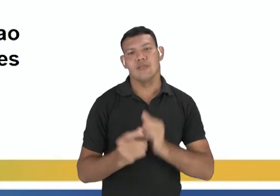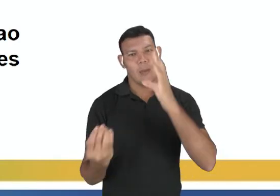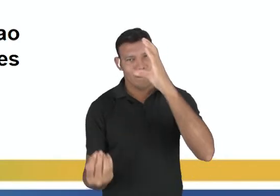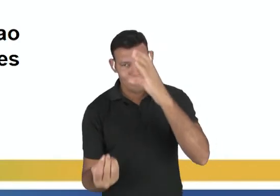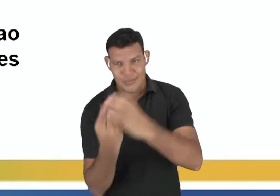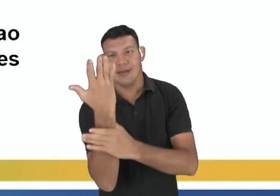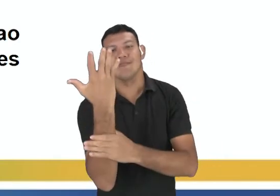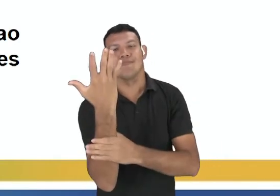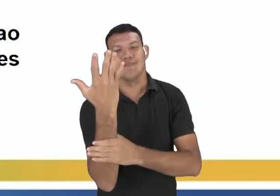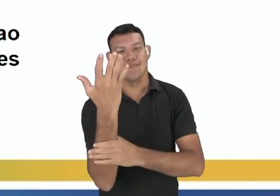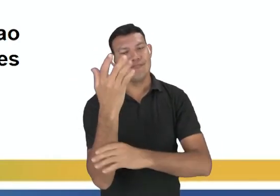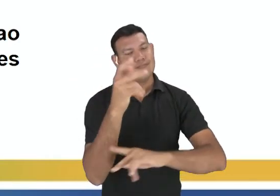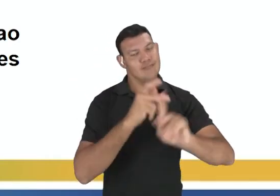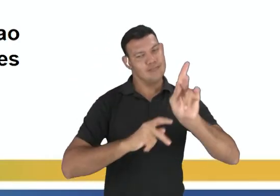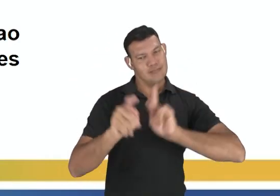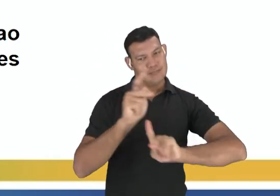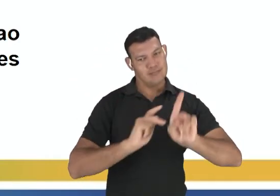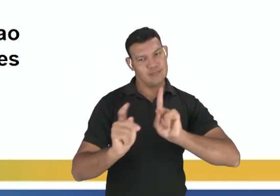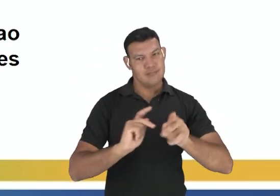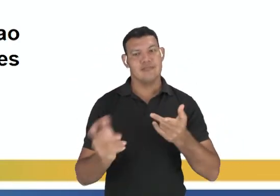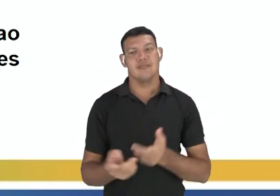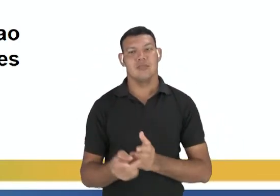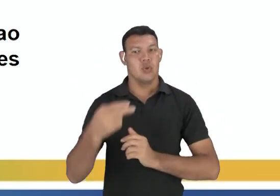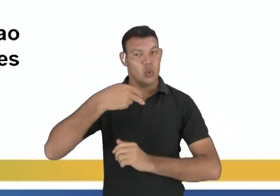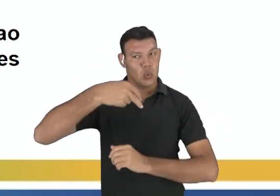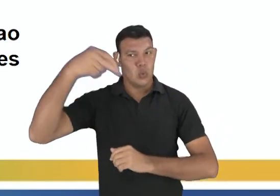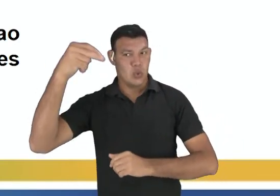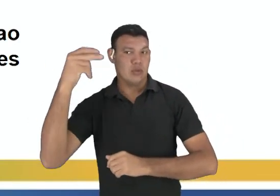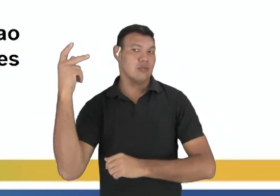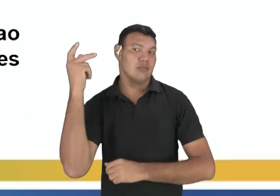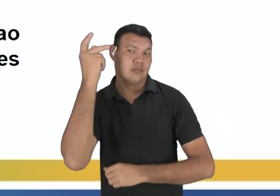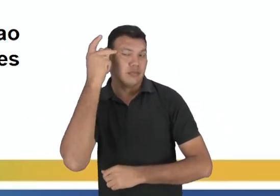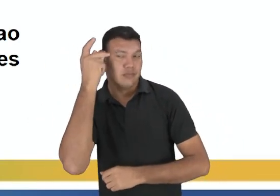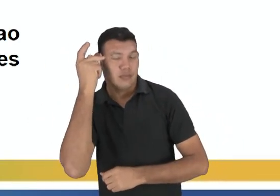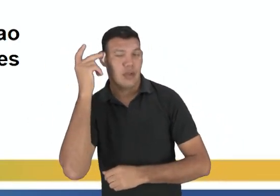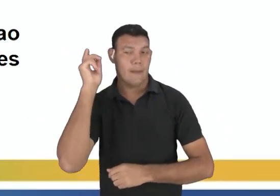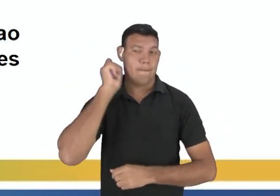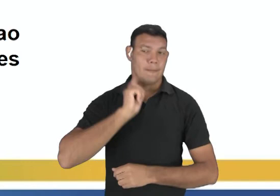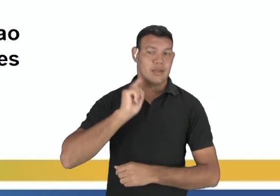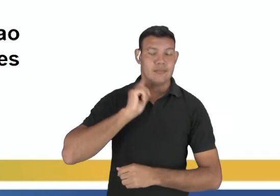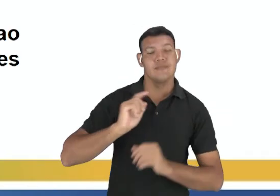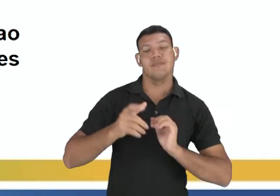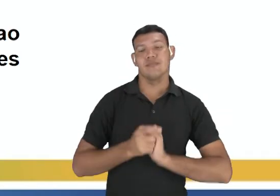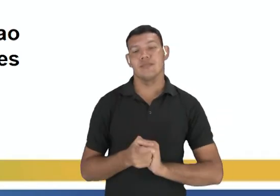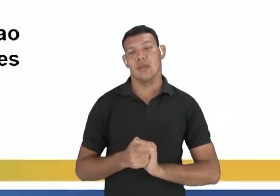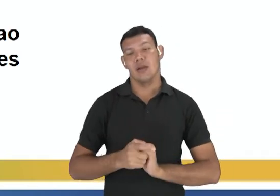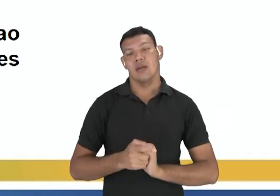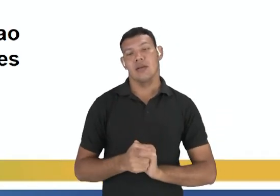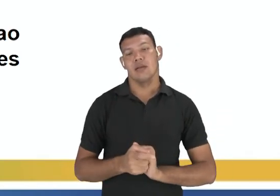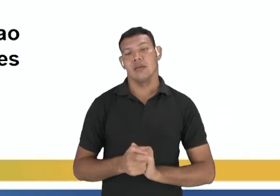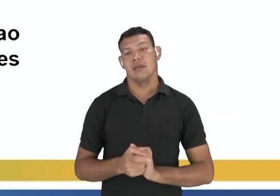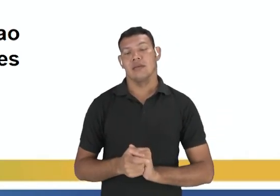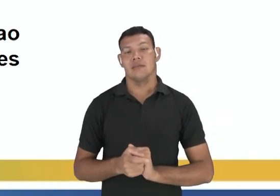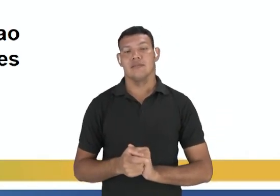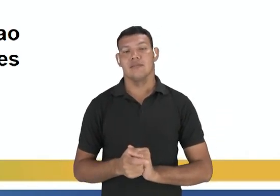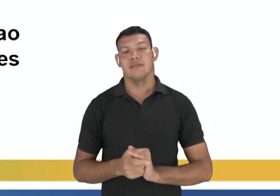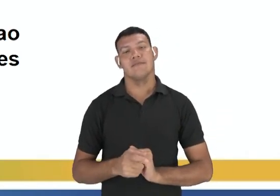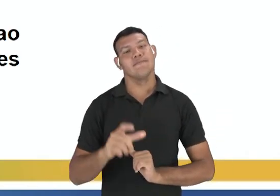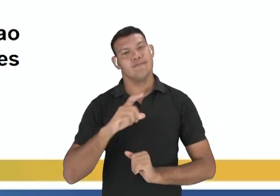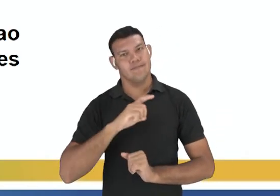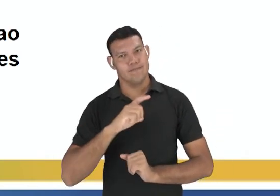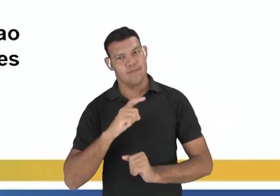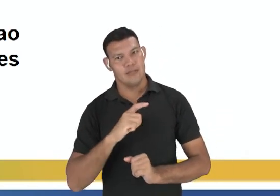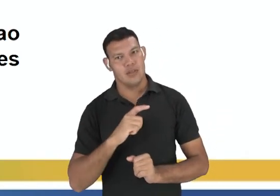origens do nosso povo, né? Nordestinos, sulistas, paulistas e mineiros, que vieram atraídos por vários programas que foram